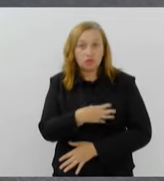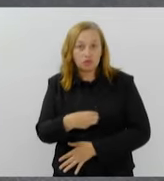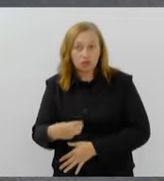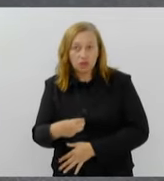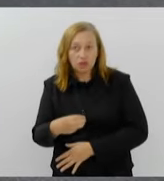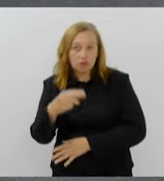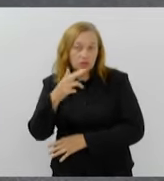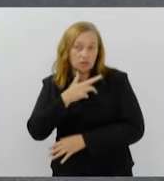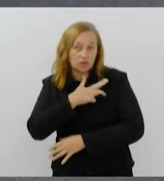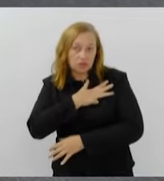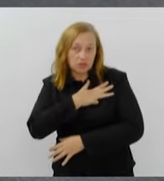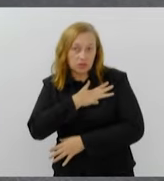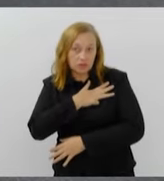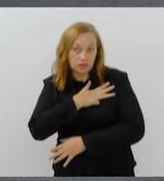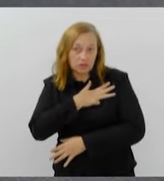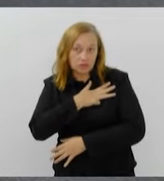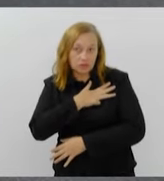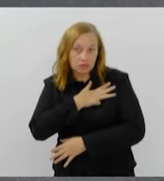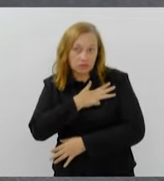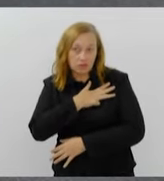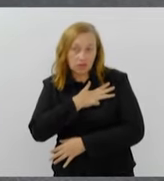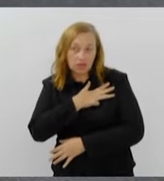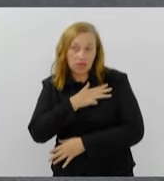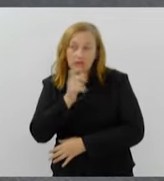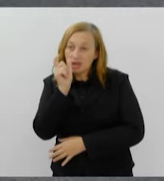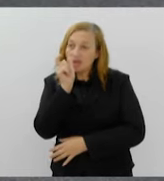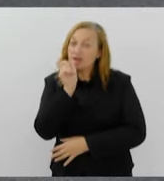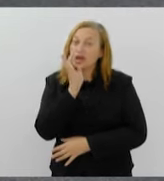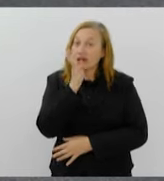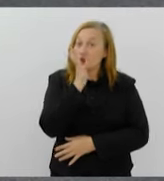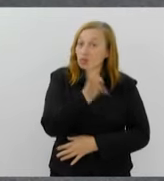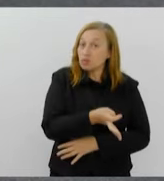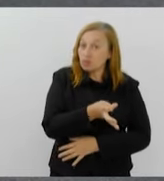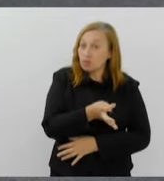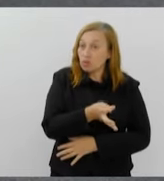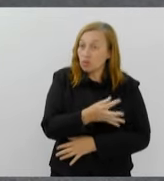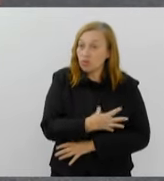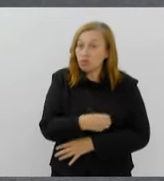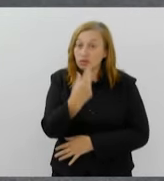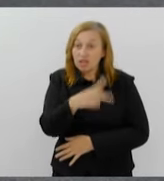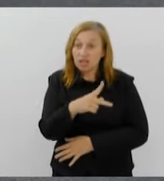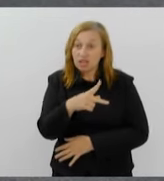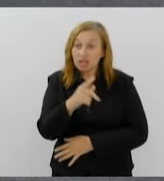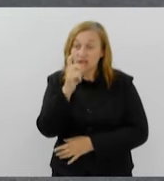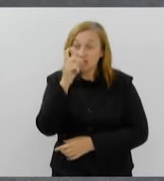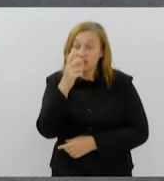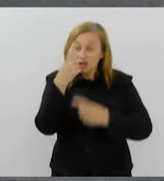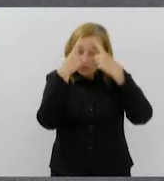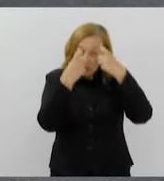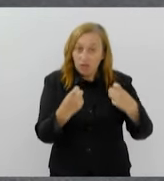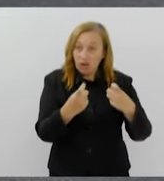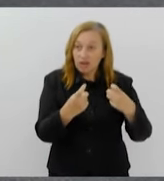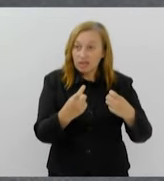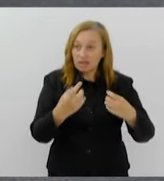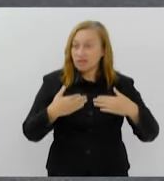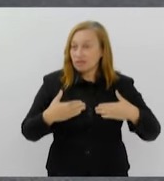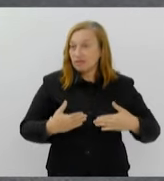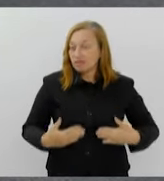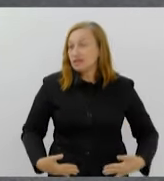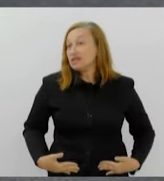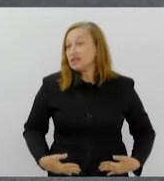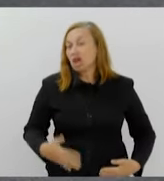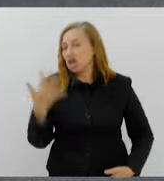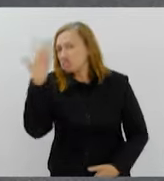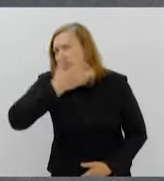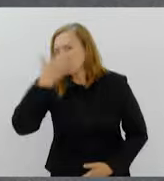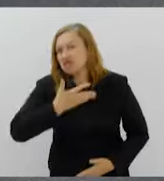Filho de Luís Inácio lul Sila de agressão eu não vi vocês lerem carta aberta repudiando o filho do presidente Lula eu não vi para com